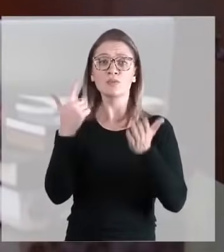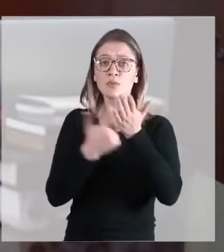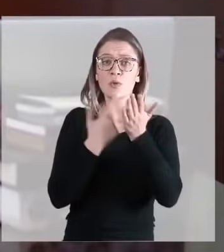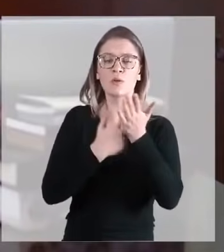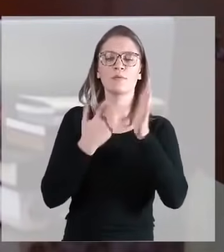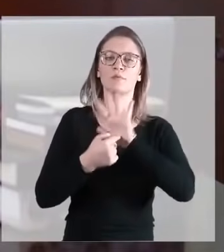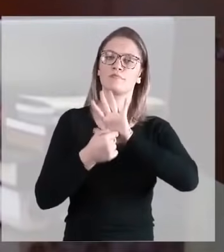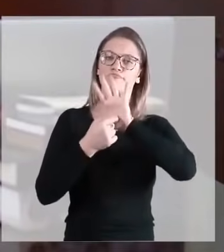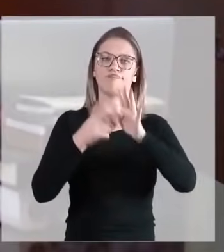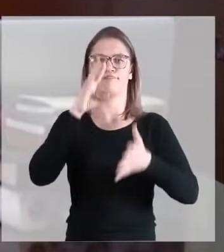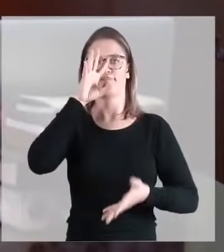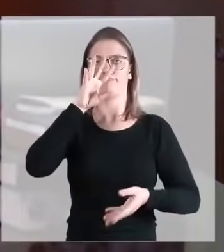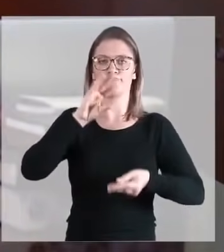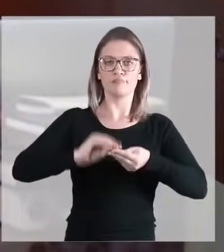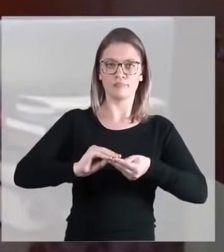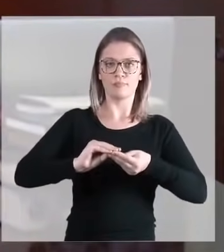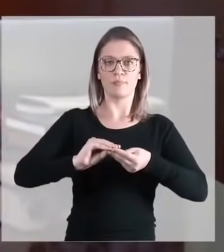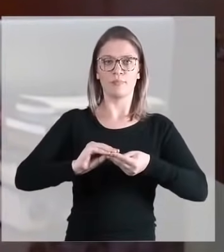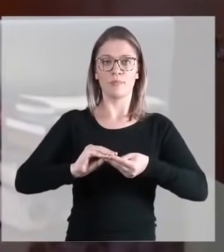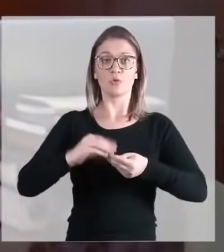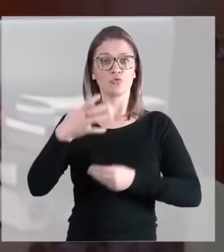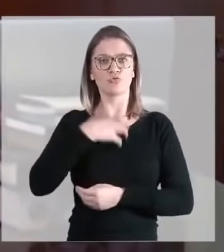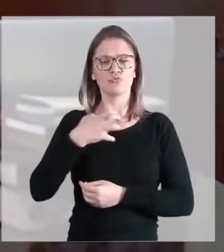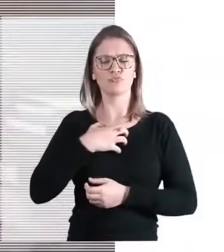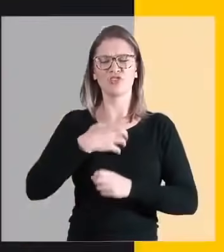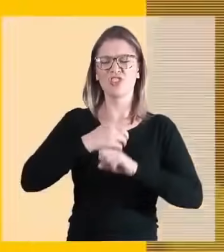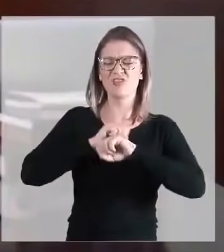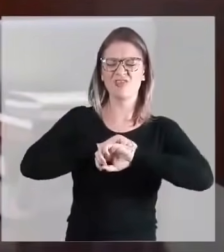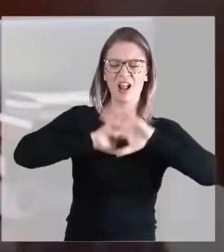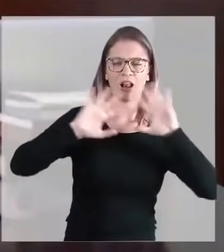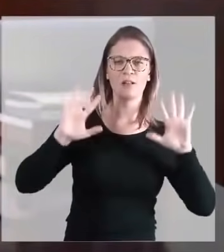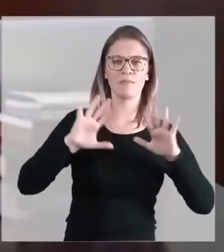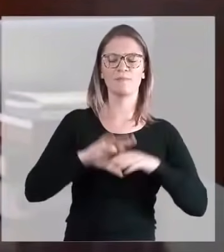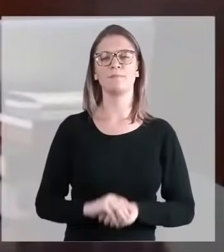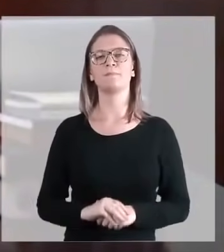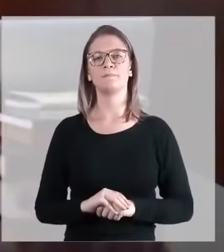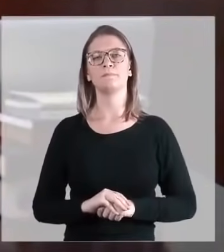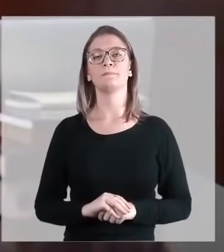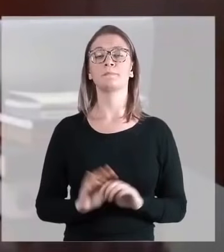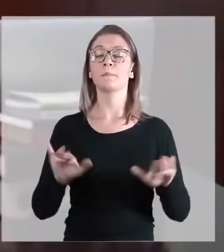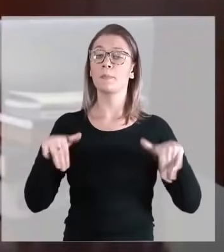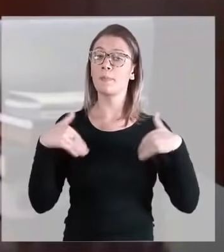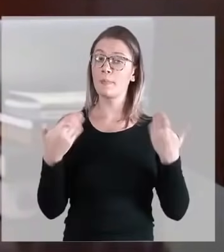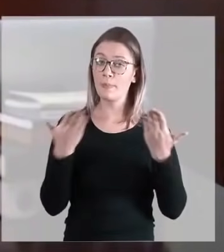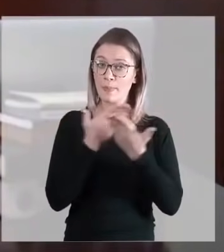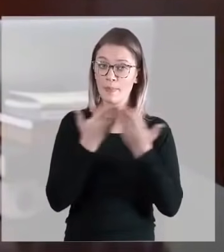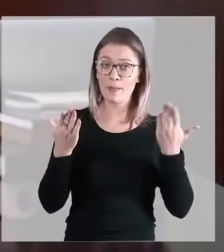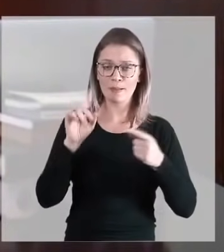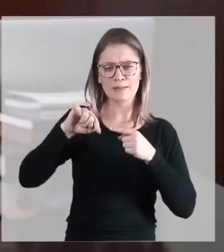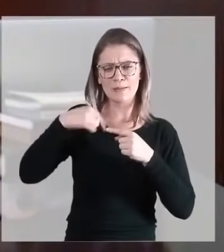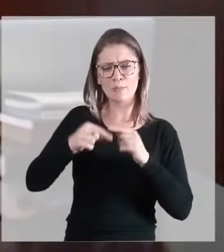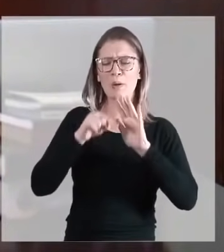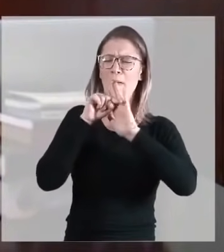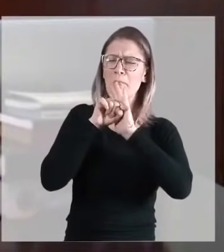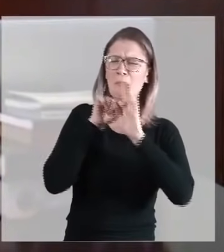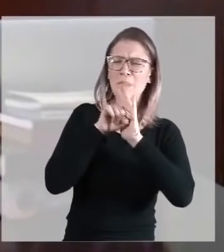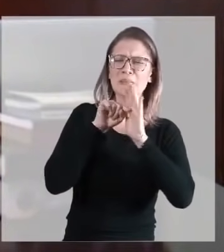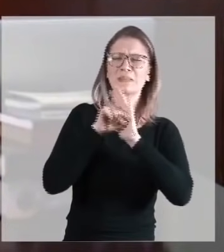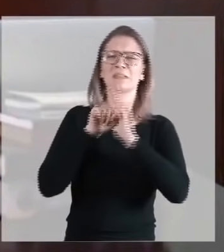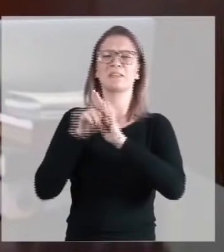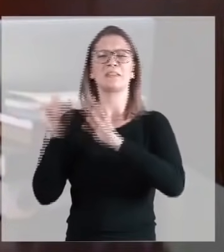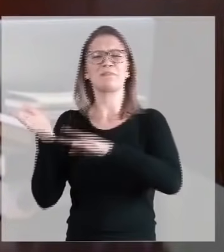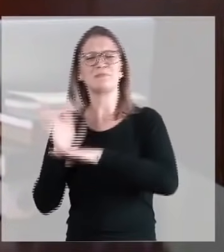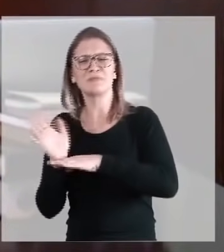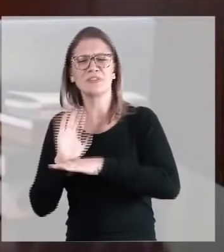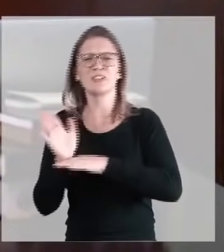dois livros trazem para a gente de uma forma vastamente documentada. Então, senhores, depois de todas essas pesquisas, trechos de